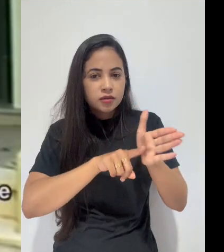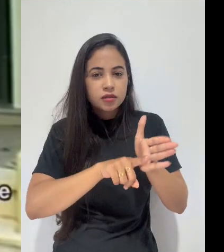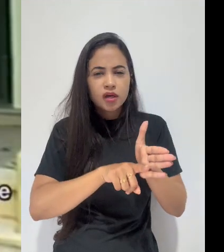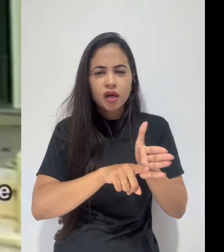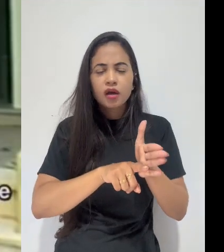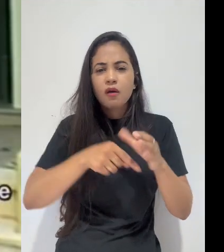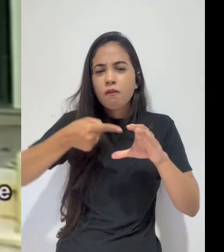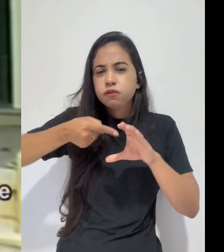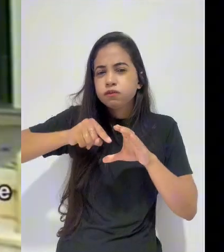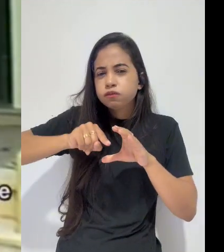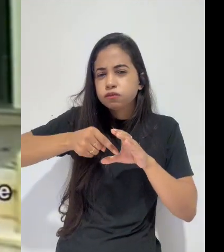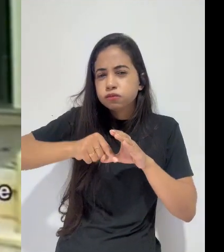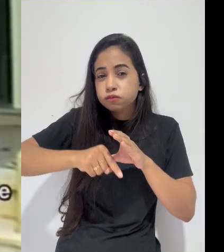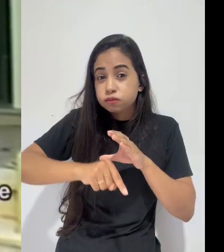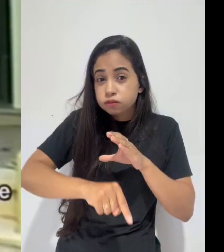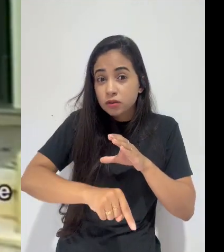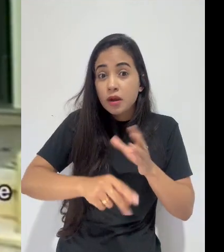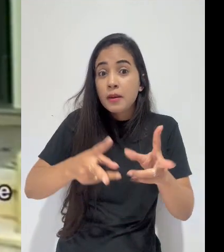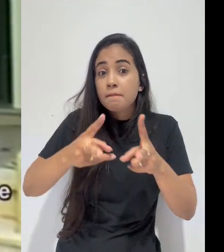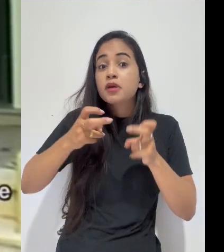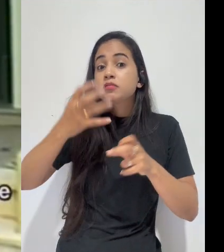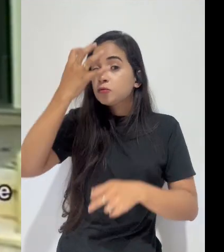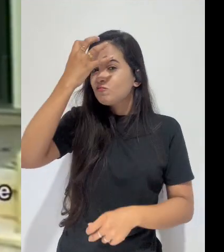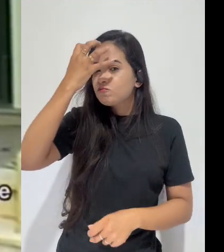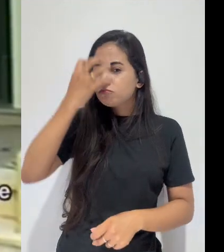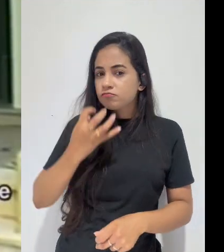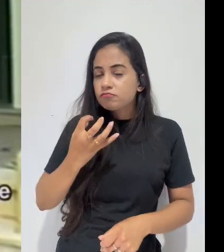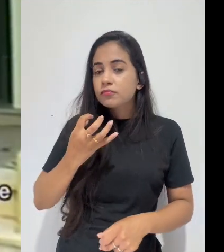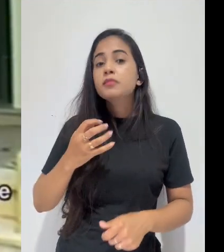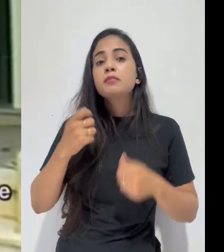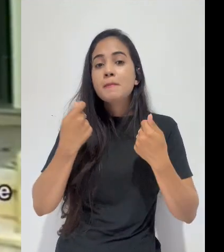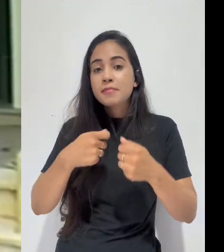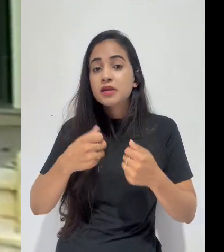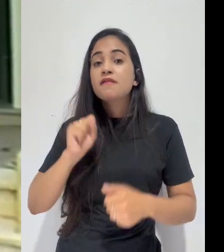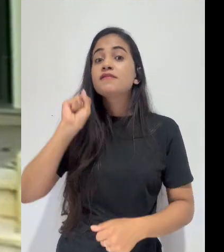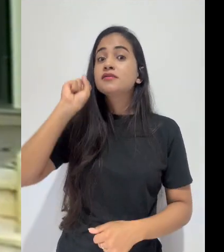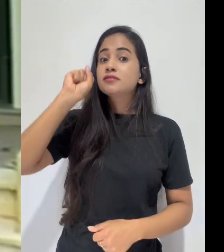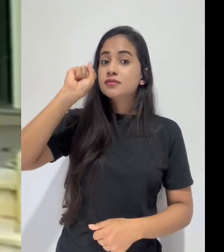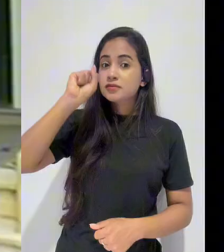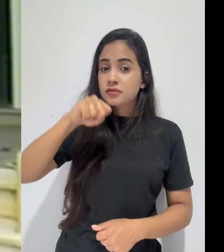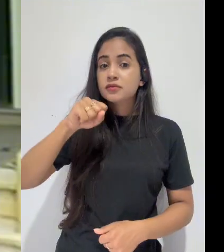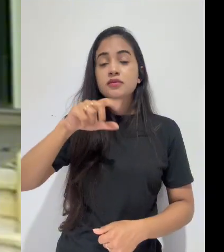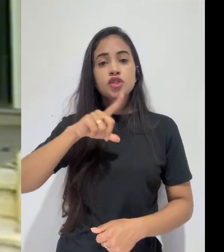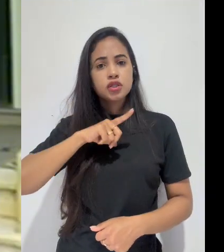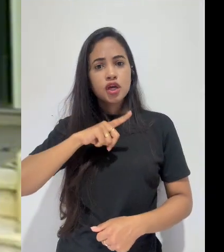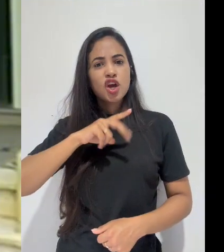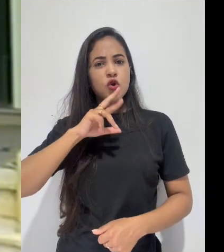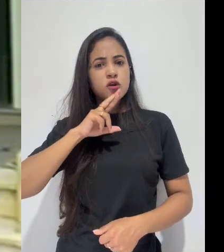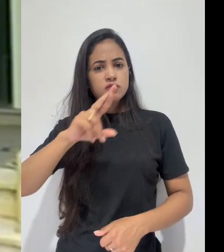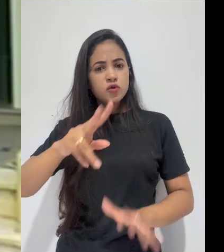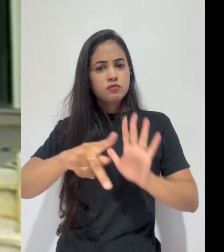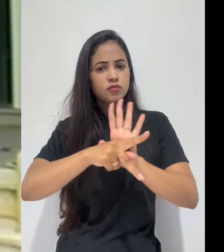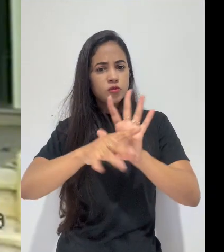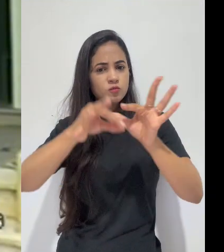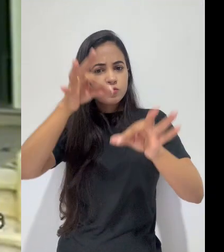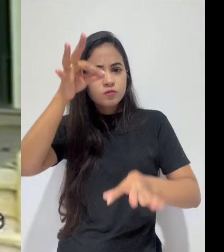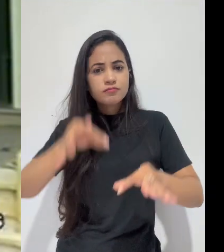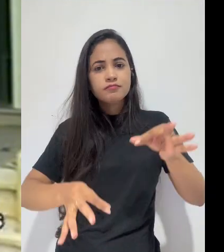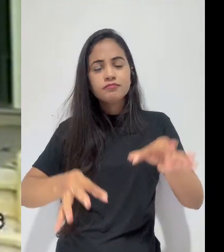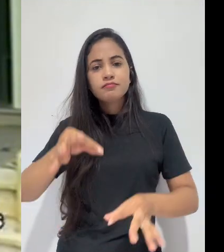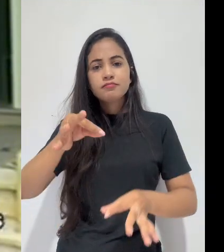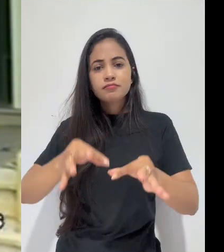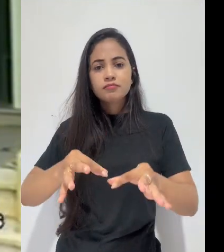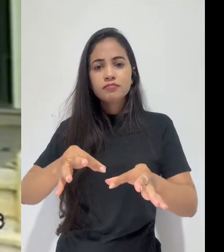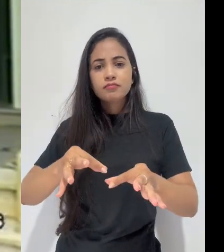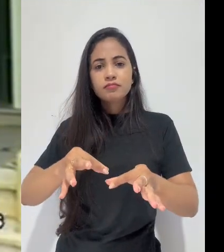gente começou a tomar conhecimento de que a coisa era grave e de que havia a necessidade de se dar uma resposta jurídica ao que estava